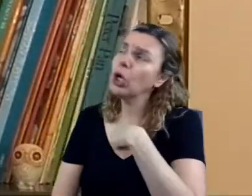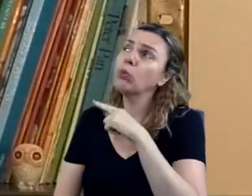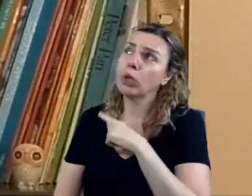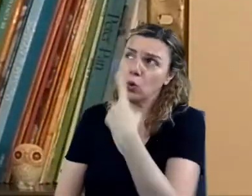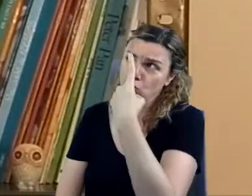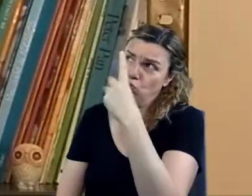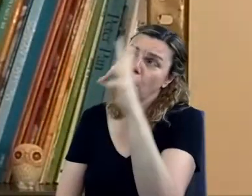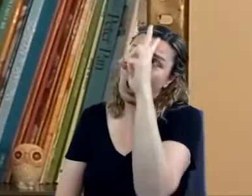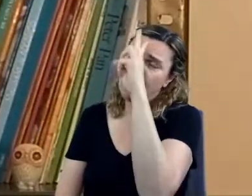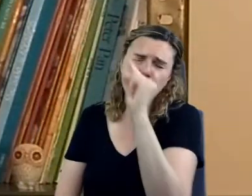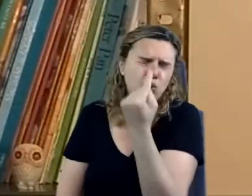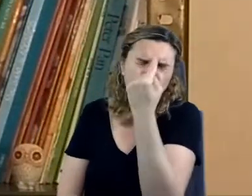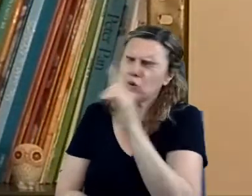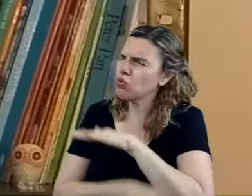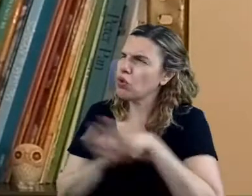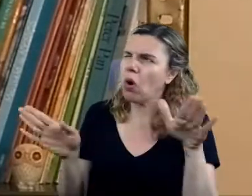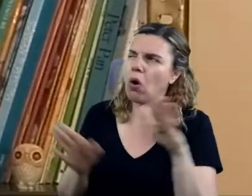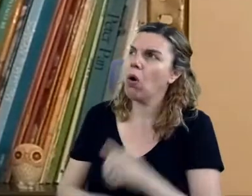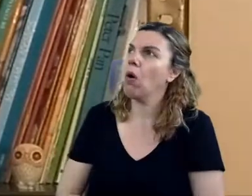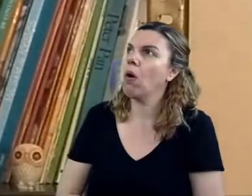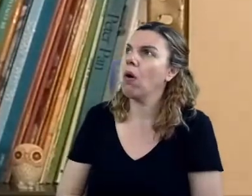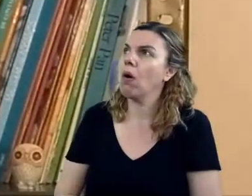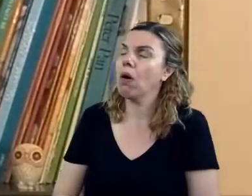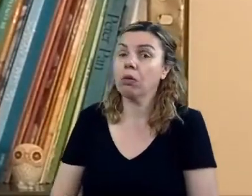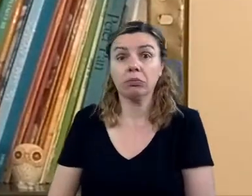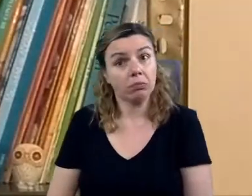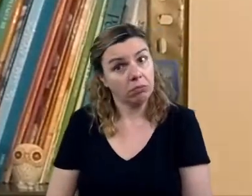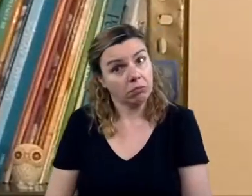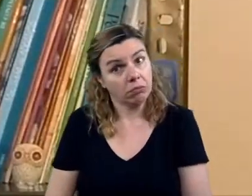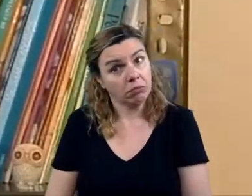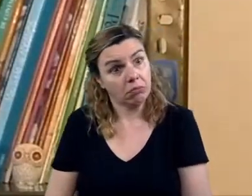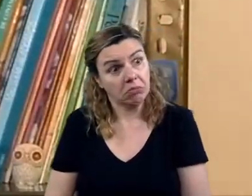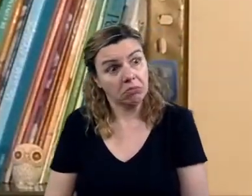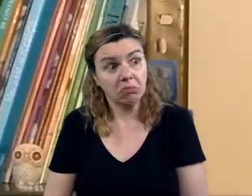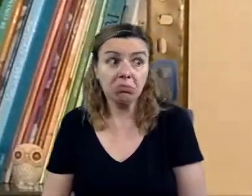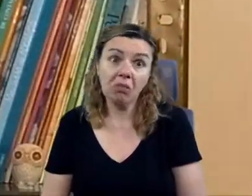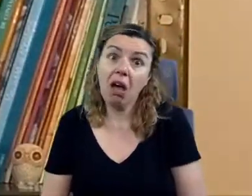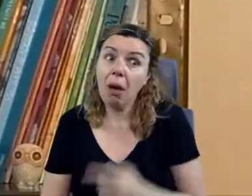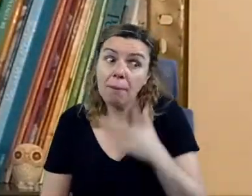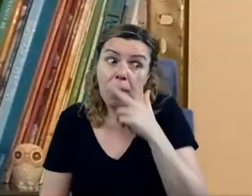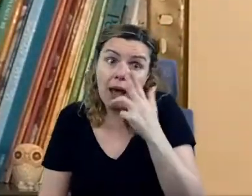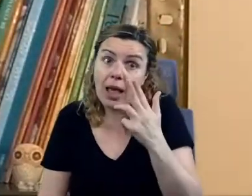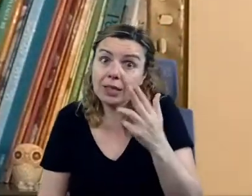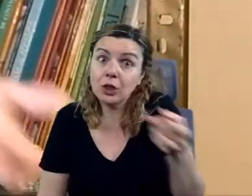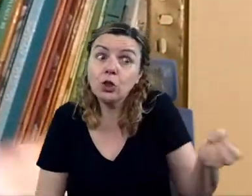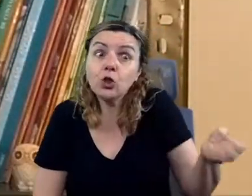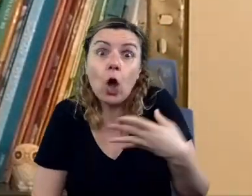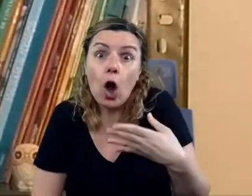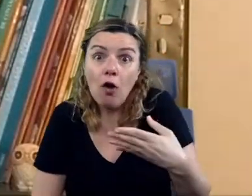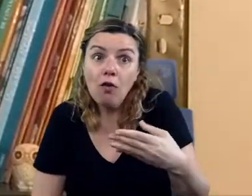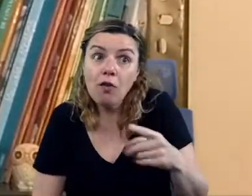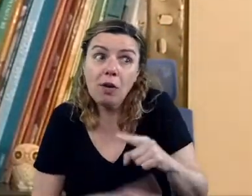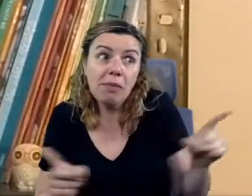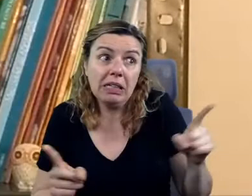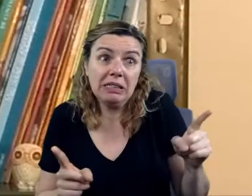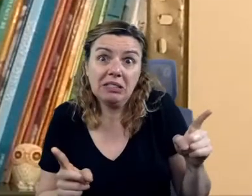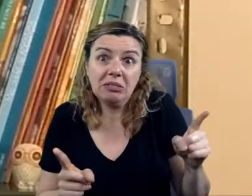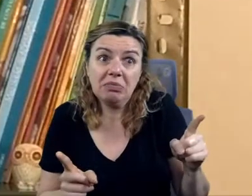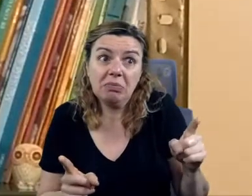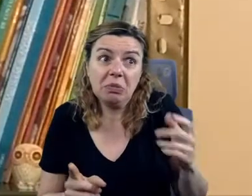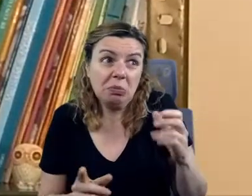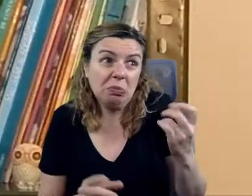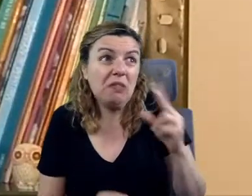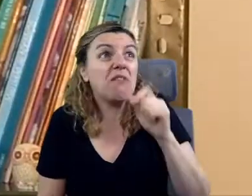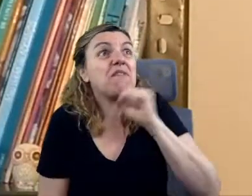tenho. Uma só. Embora tenha uma, deve ser tão recente que nem fará diferença se eu não a